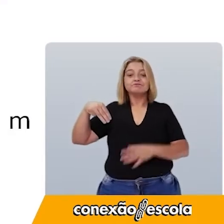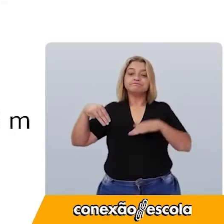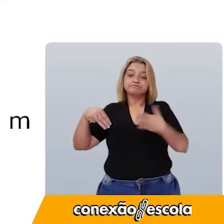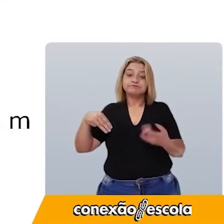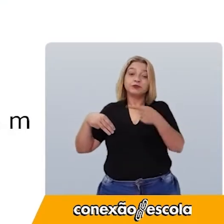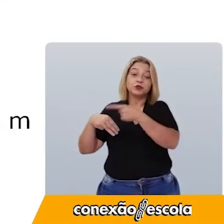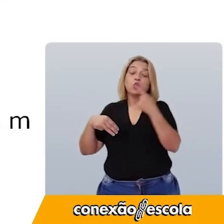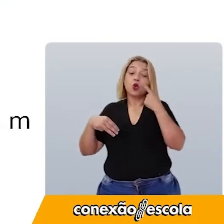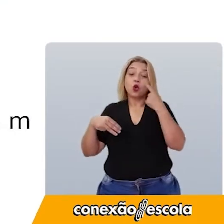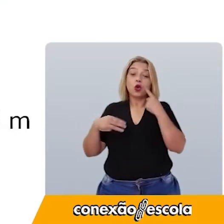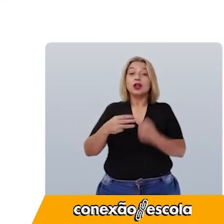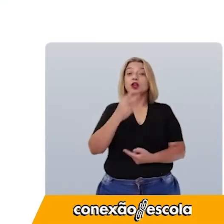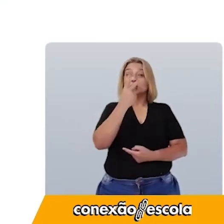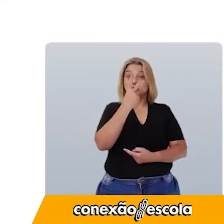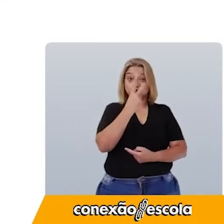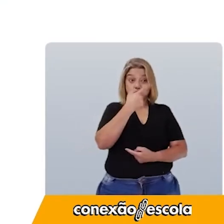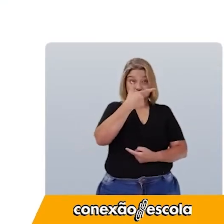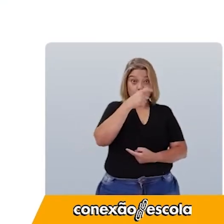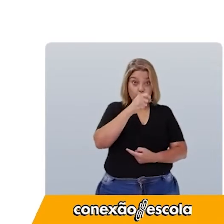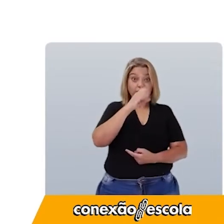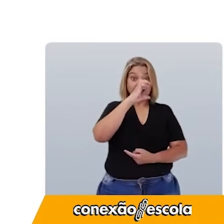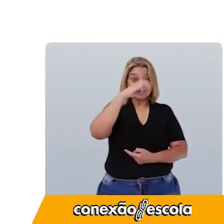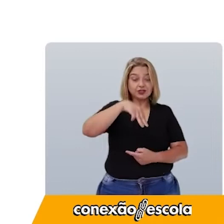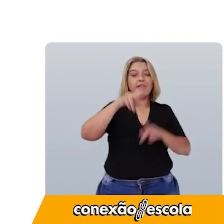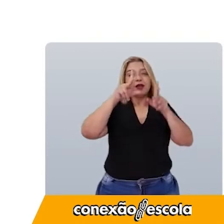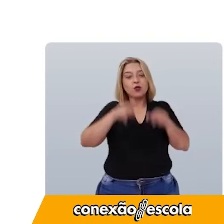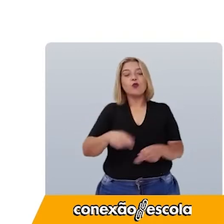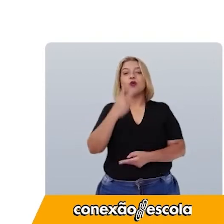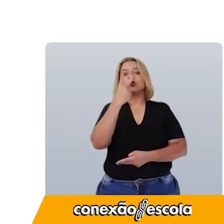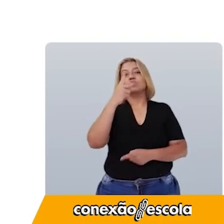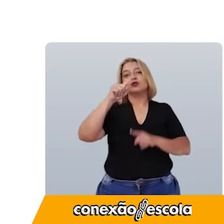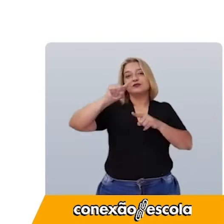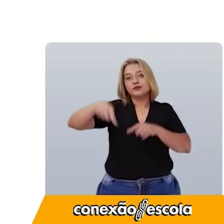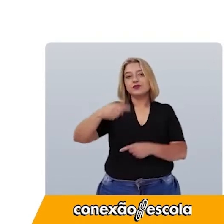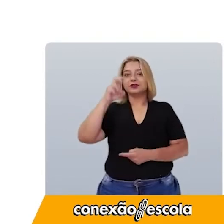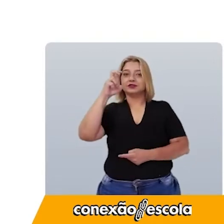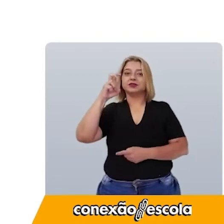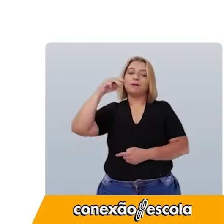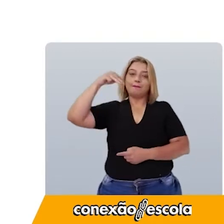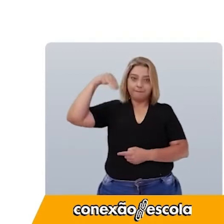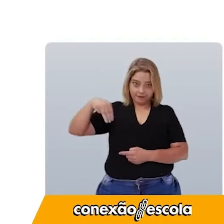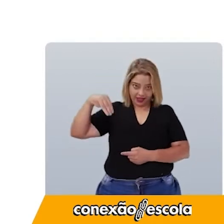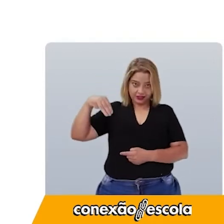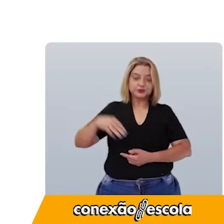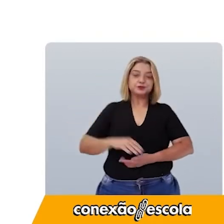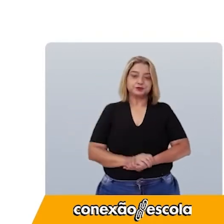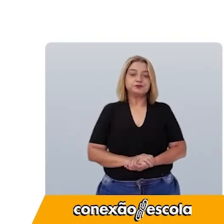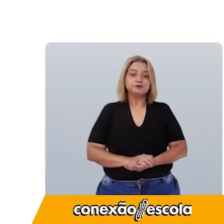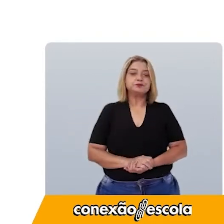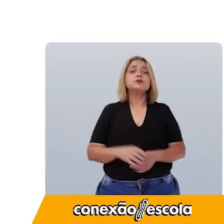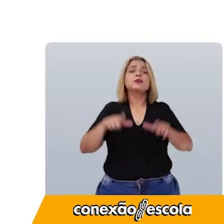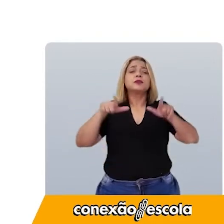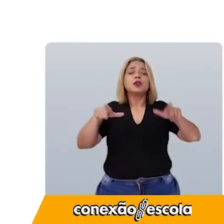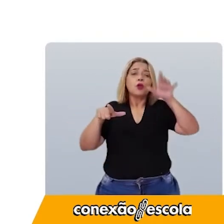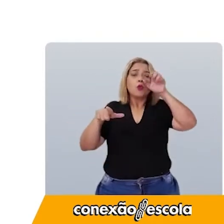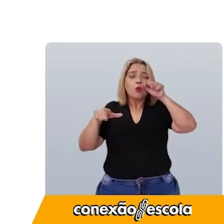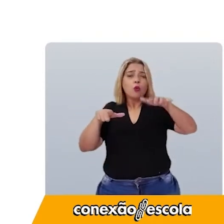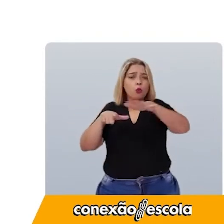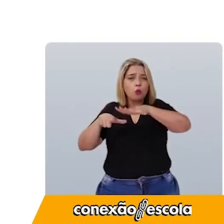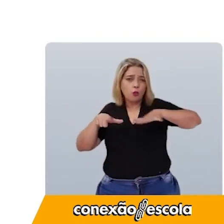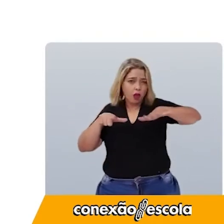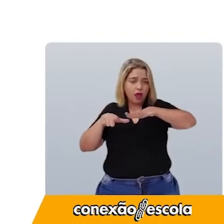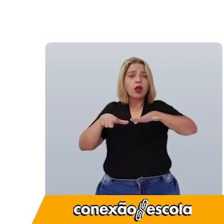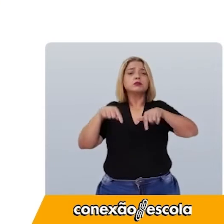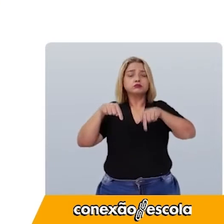2,5 metros. O quarto na planta mede 4 centímetros de